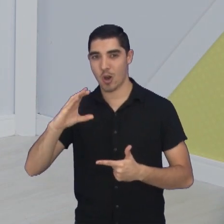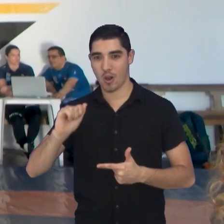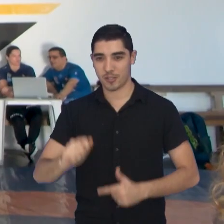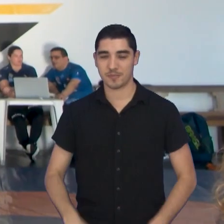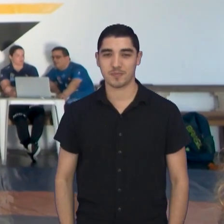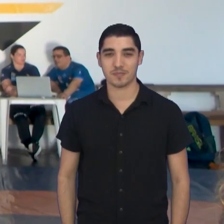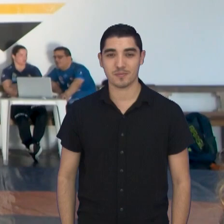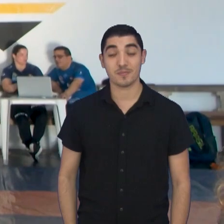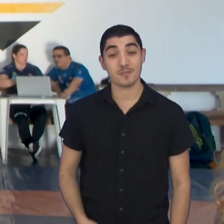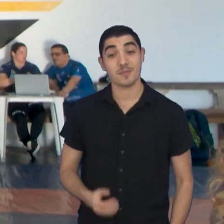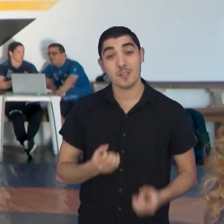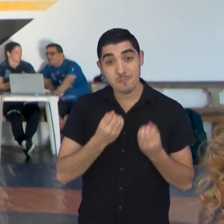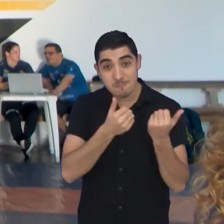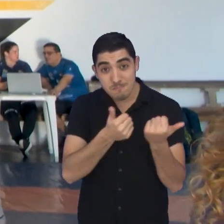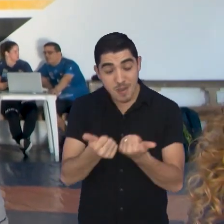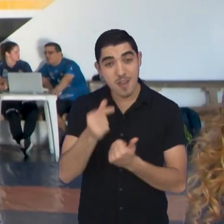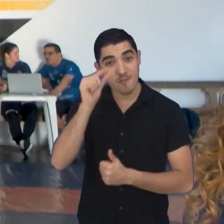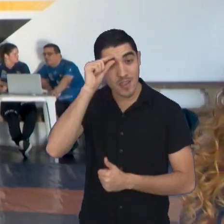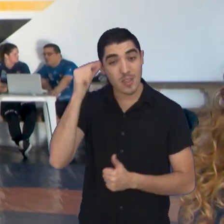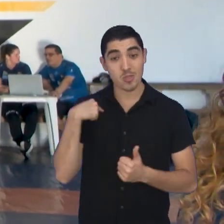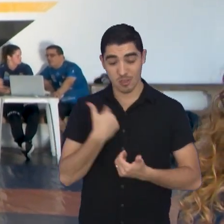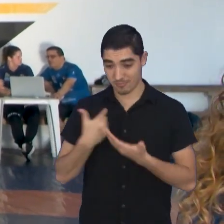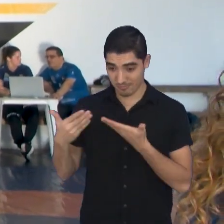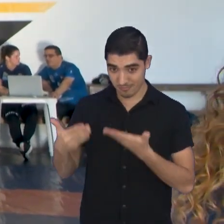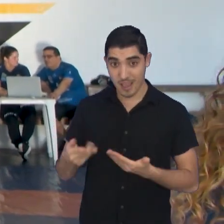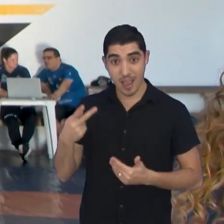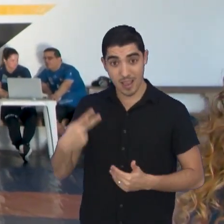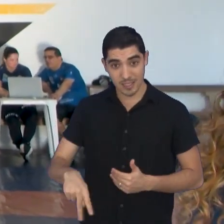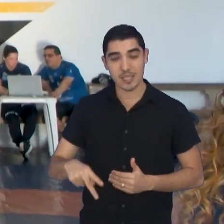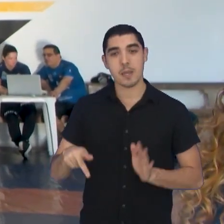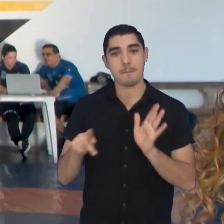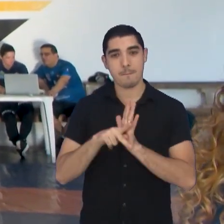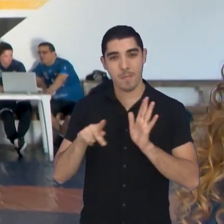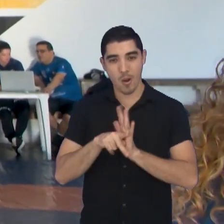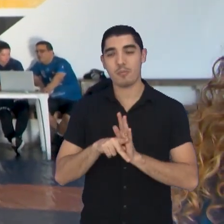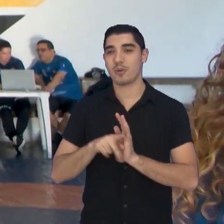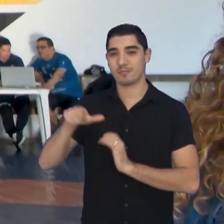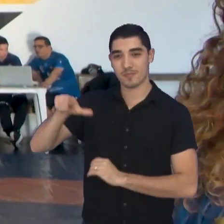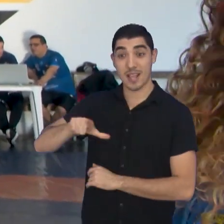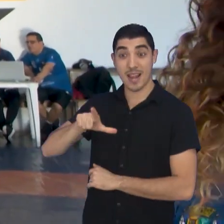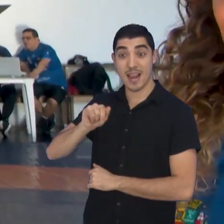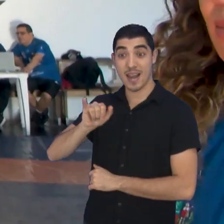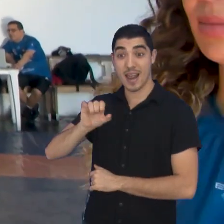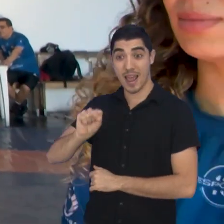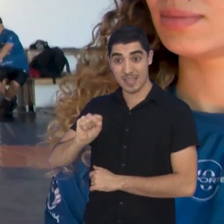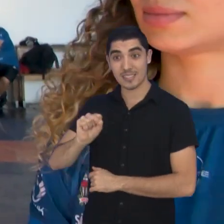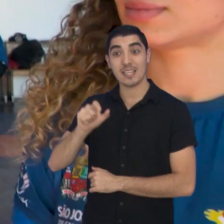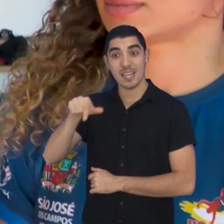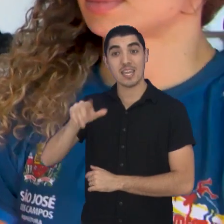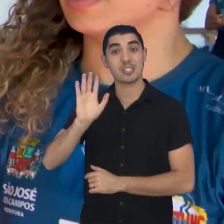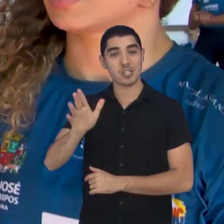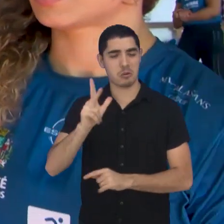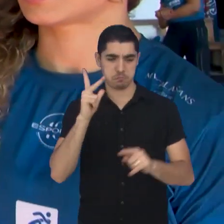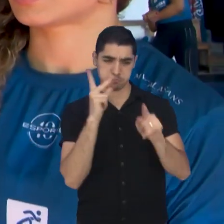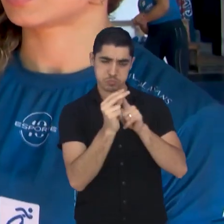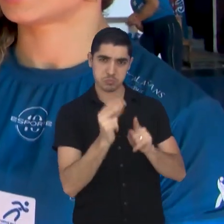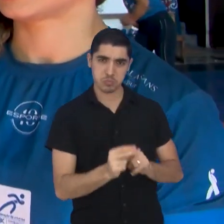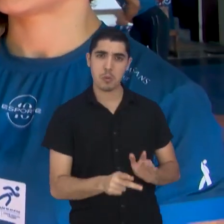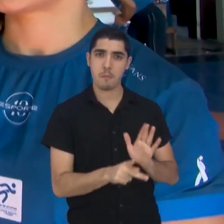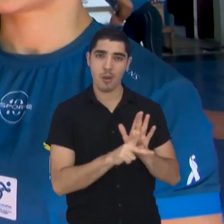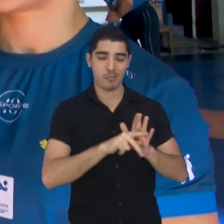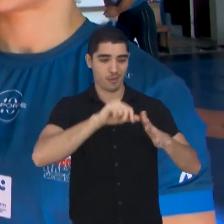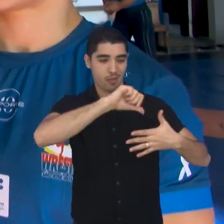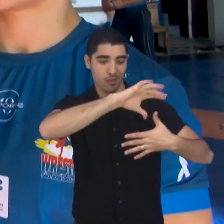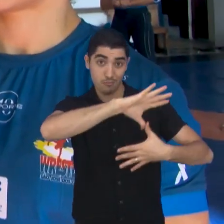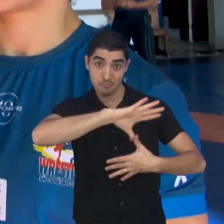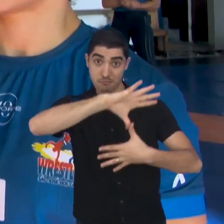bem, Vieira Júnior, estamos aqui no tatame, no habitat natural da Laís Nunes, que é a atual campeã pan-americana de wrestling, e